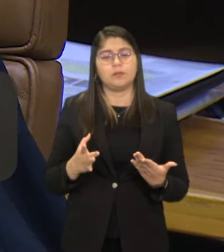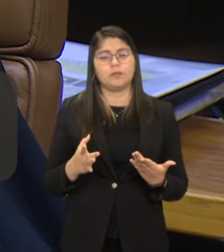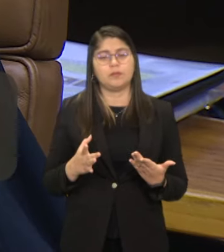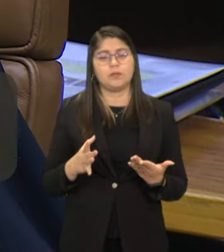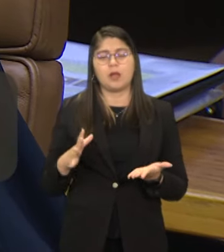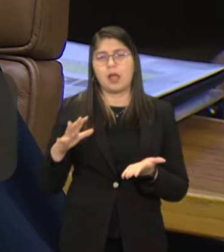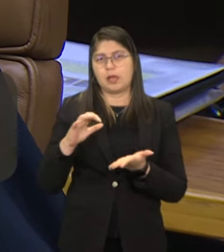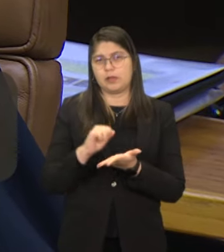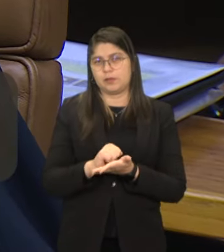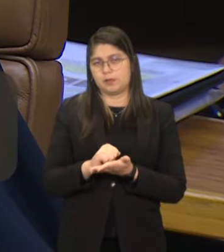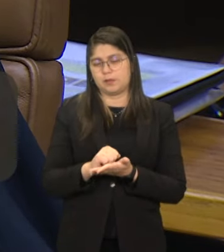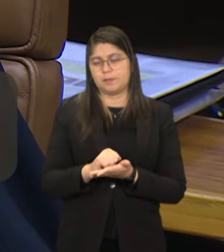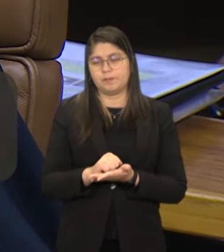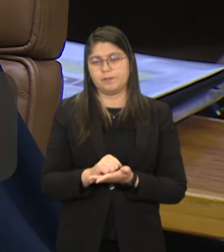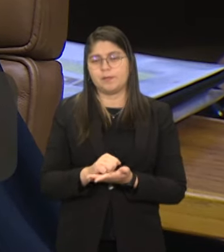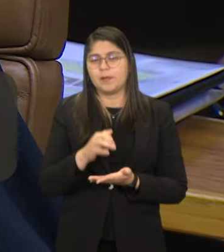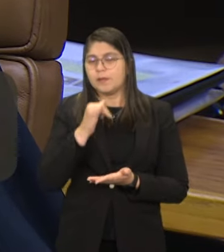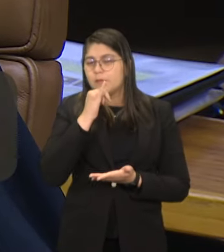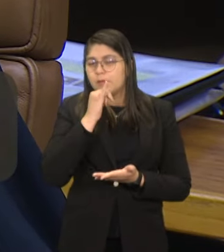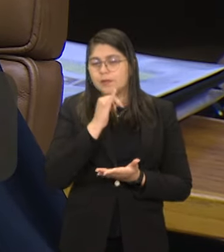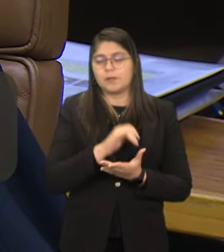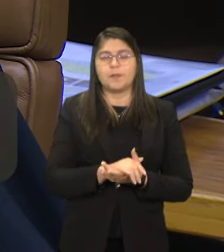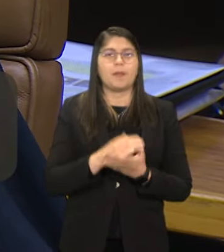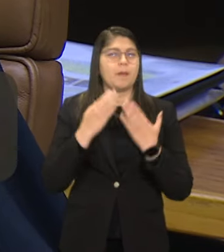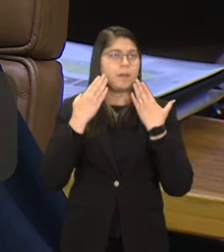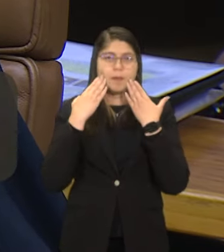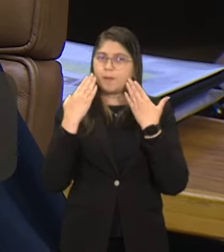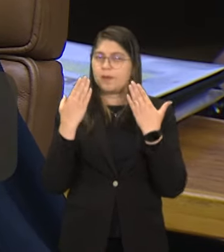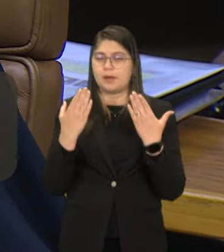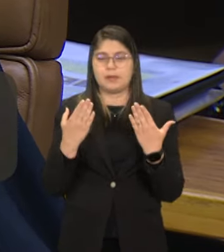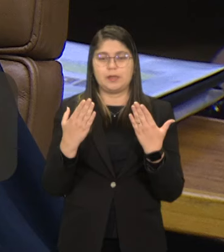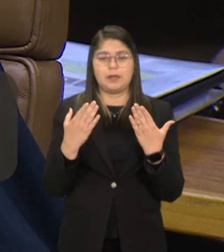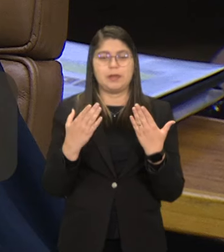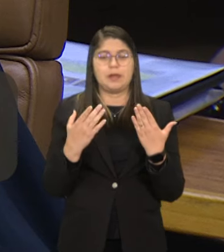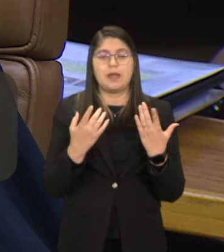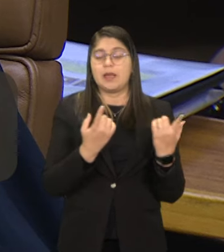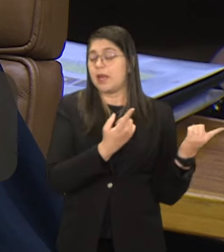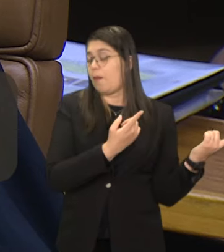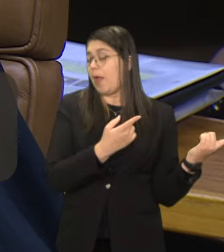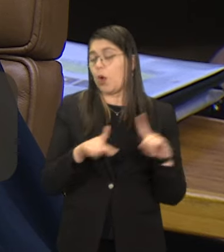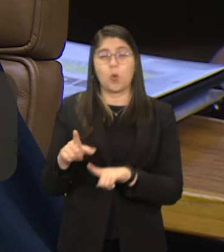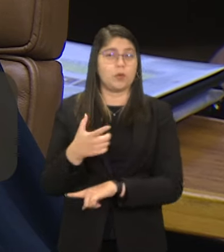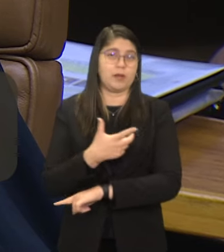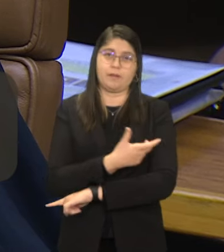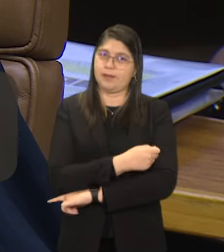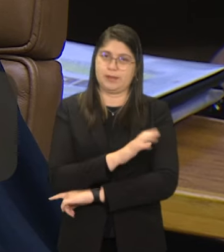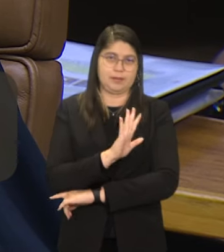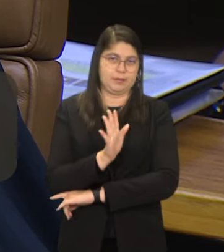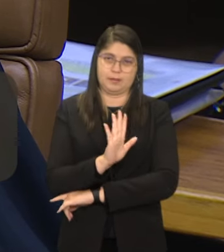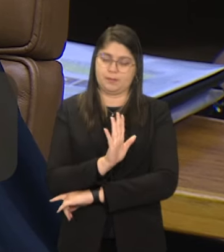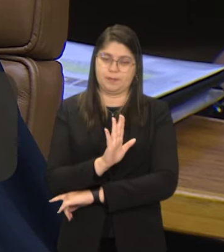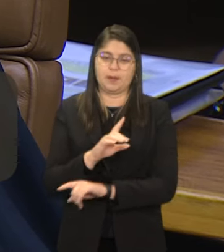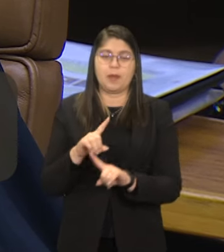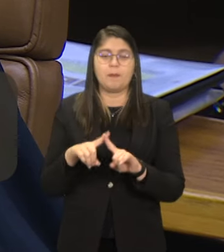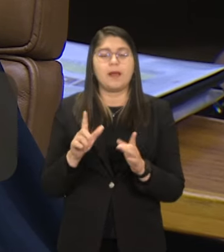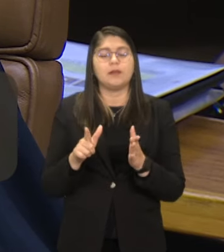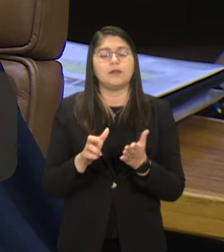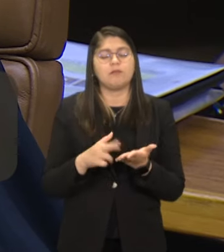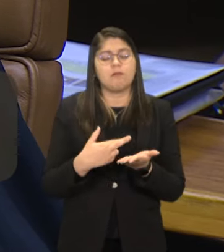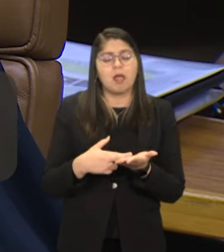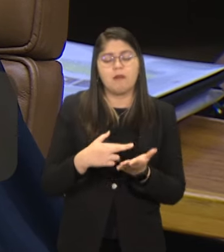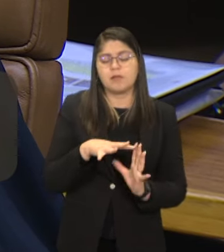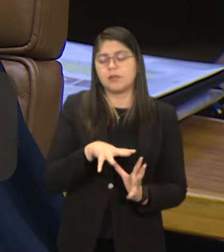registro, para que não aparente absolutamente que se tem nada contra a vacina, ao contrário. O que os periódicos internacionais e